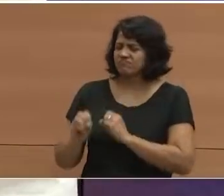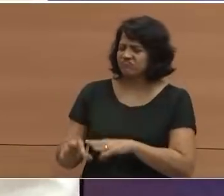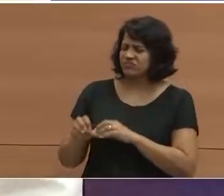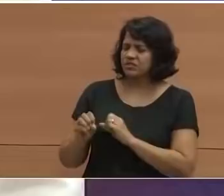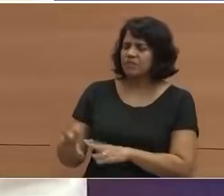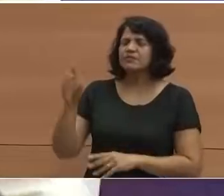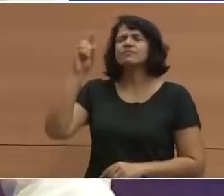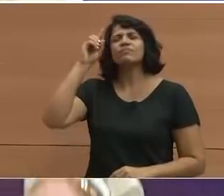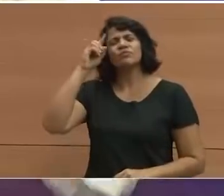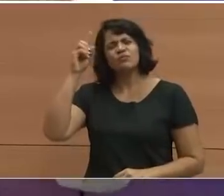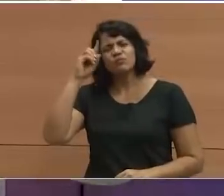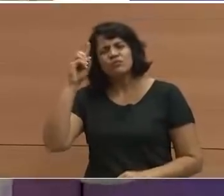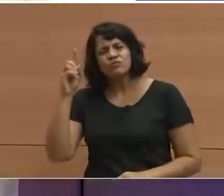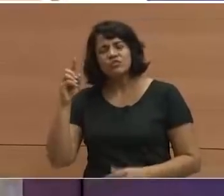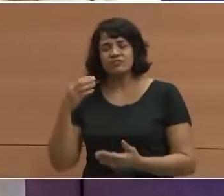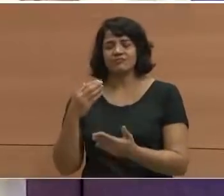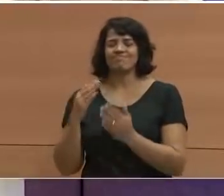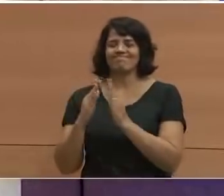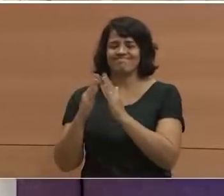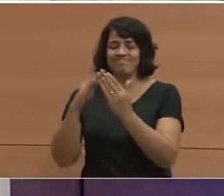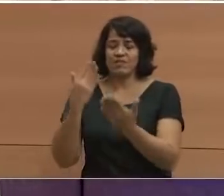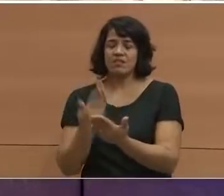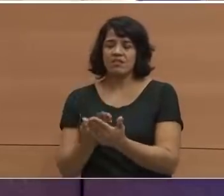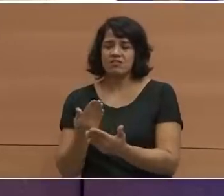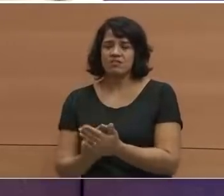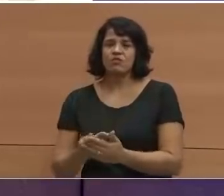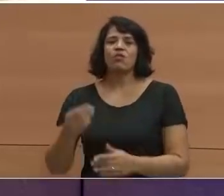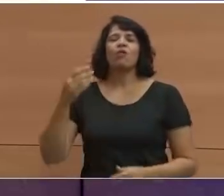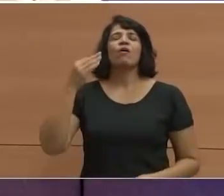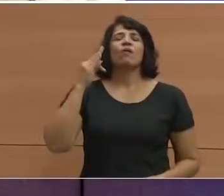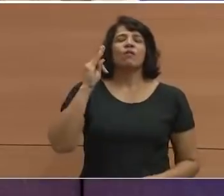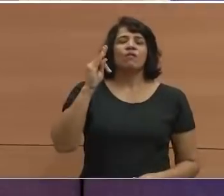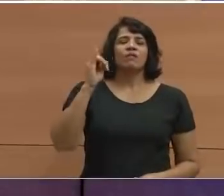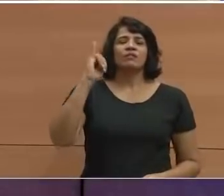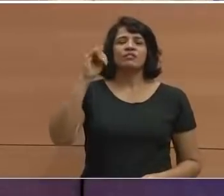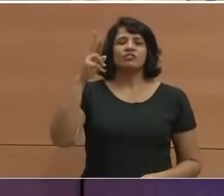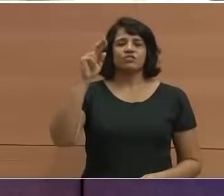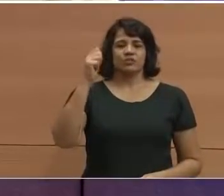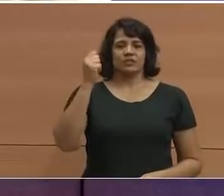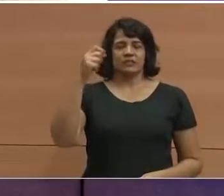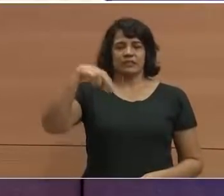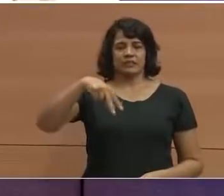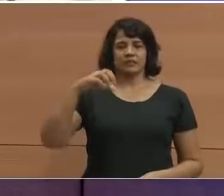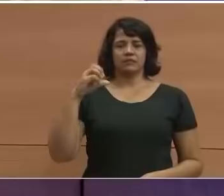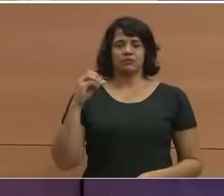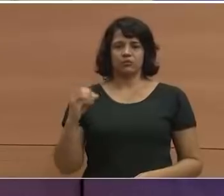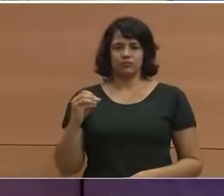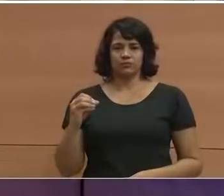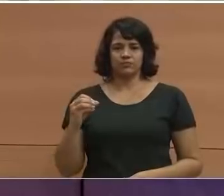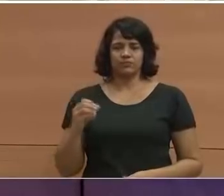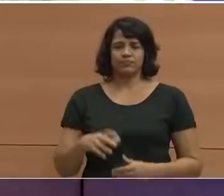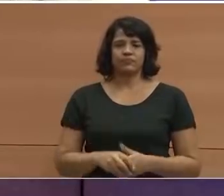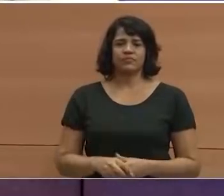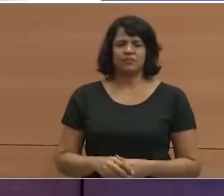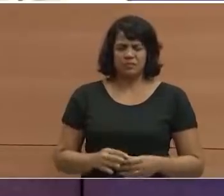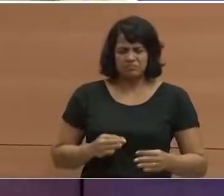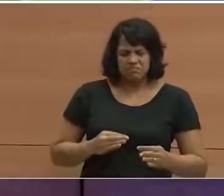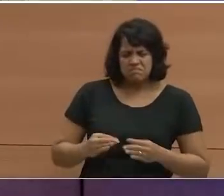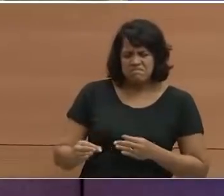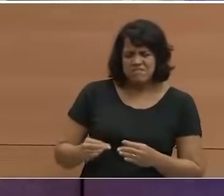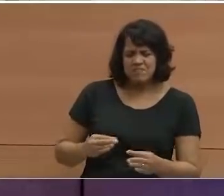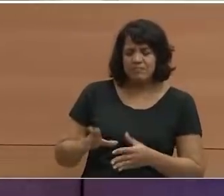escola Tirano, visando aperfeiçoar, formar líderes, formar obreiros,